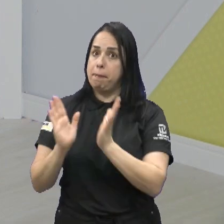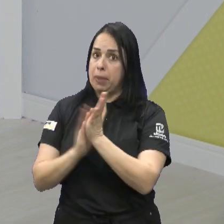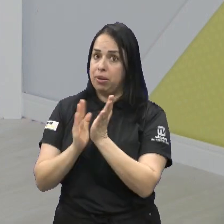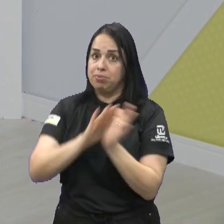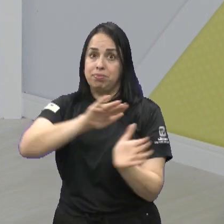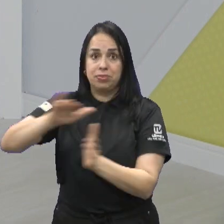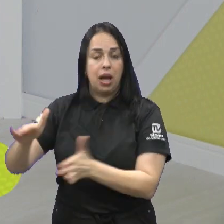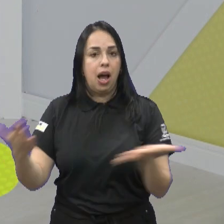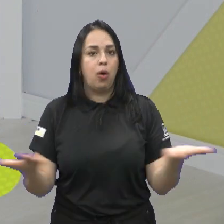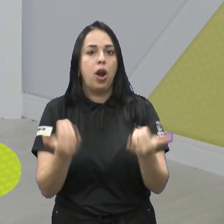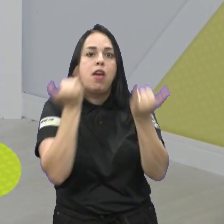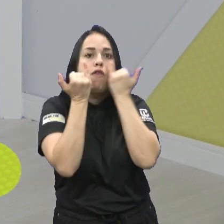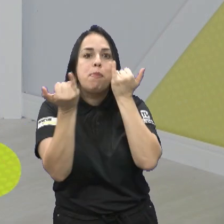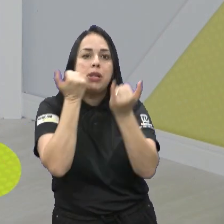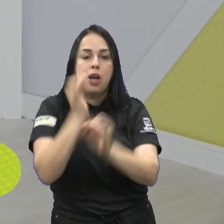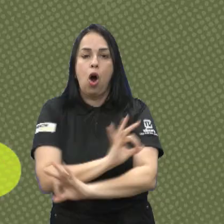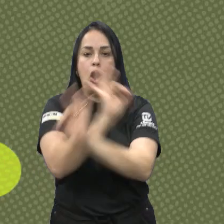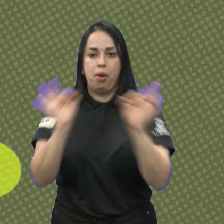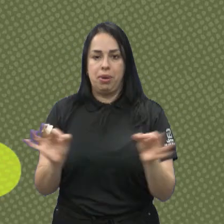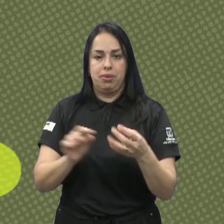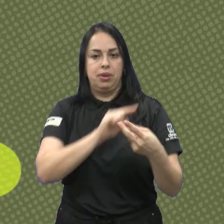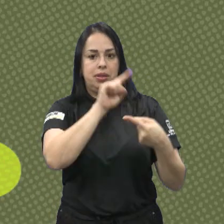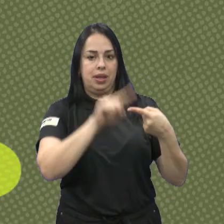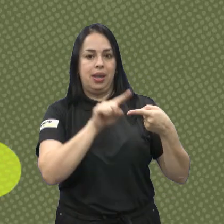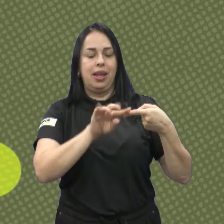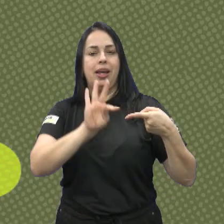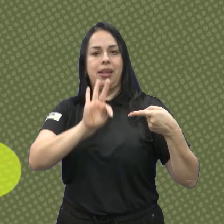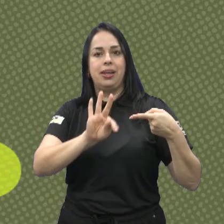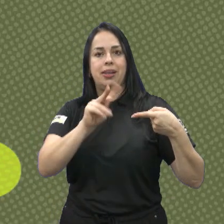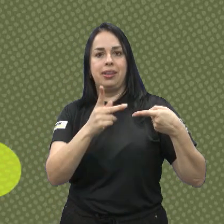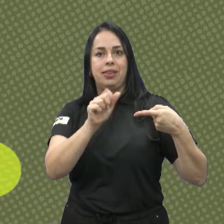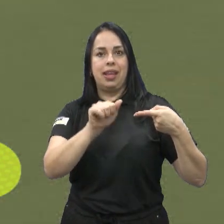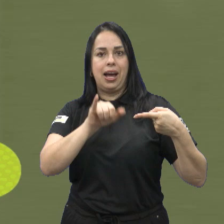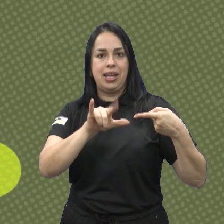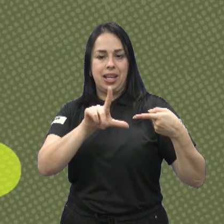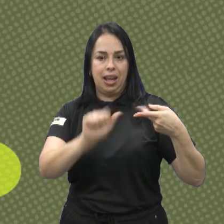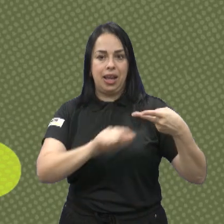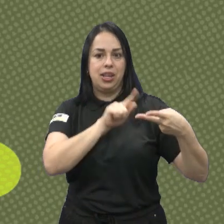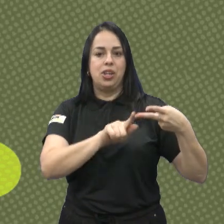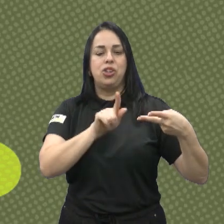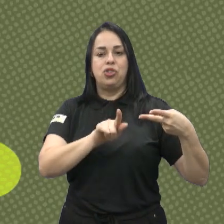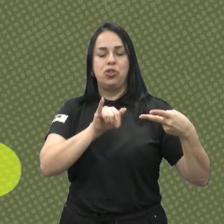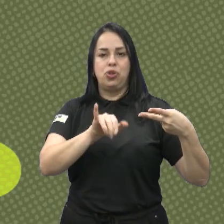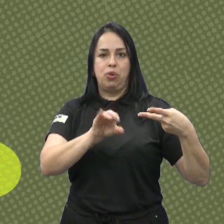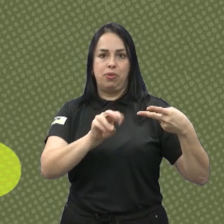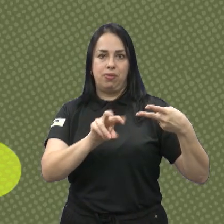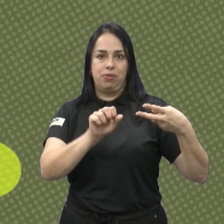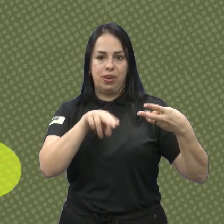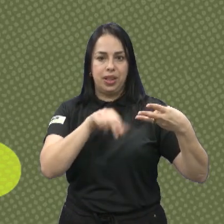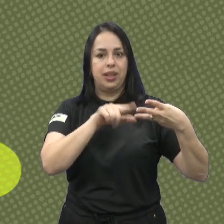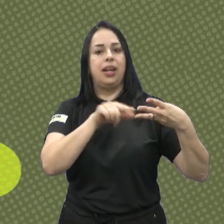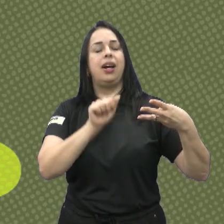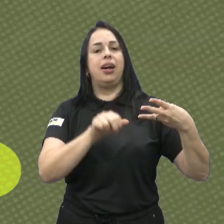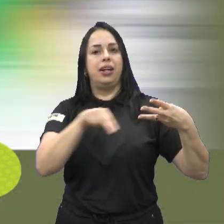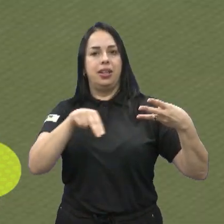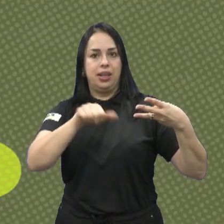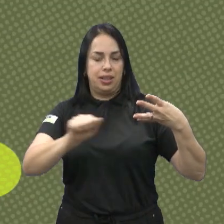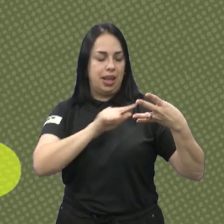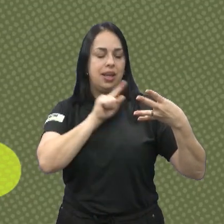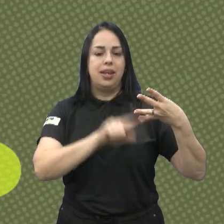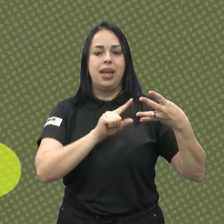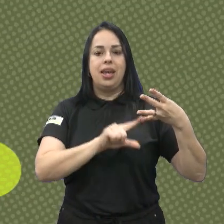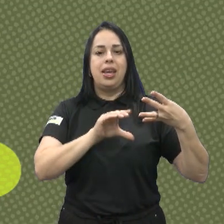notícia boa, as jovens atletas Tayla Fernandes, Giovana Machado, Ana Clara Neves e a técnica do São